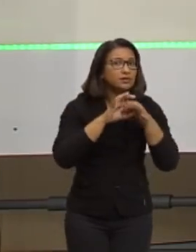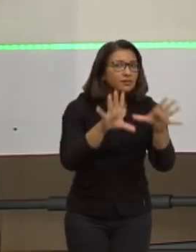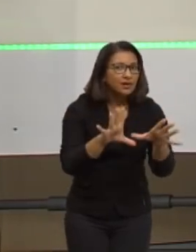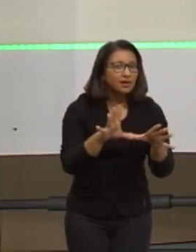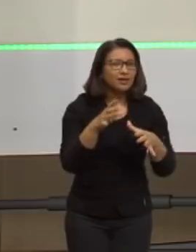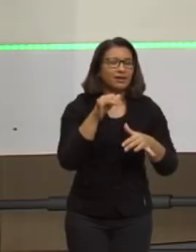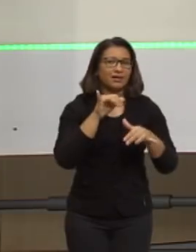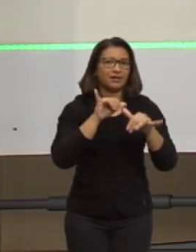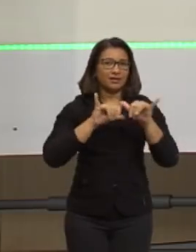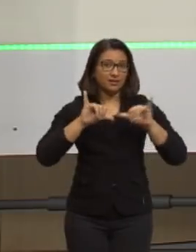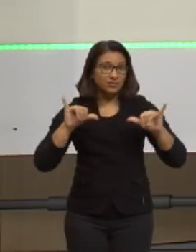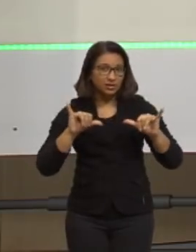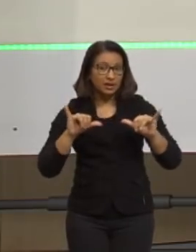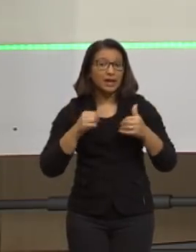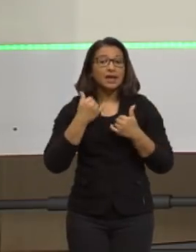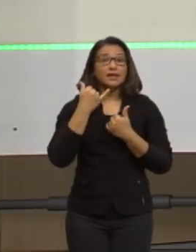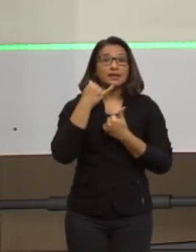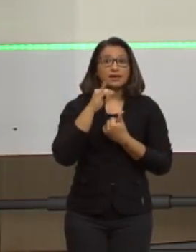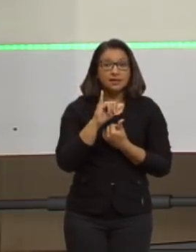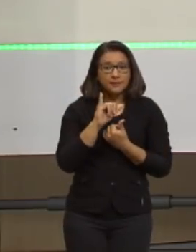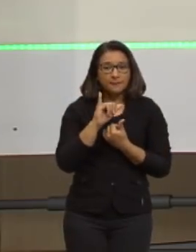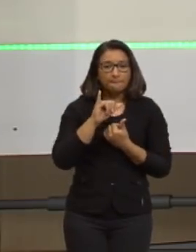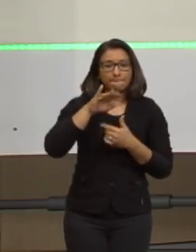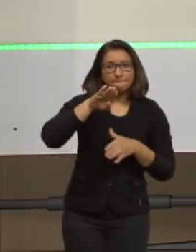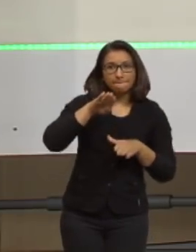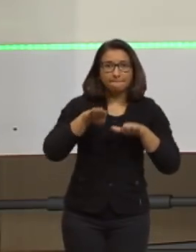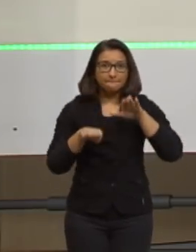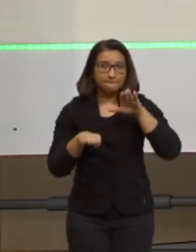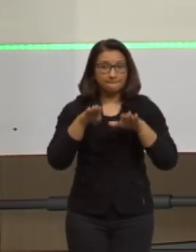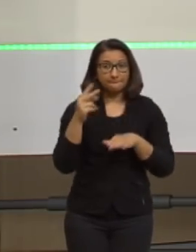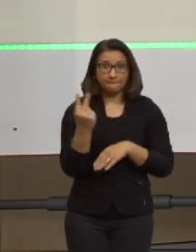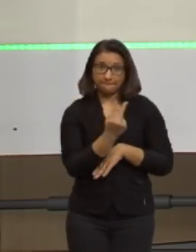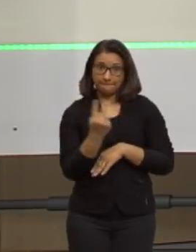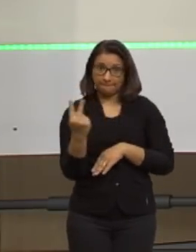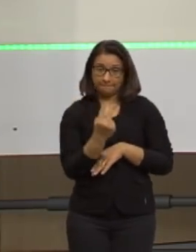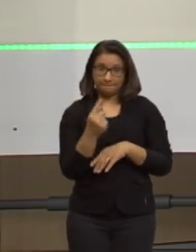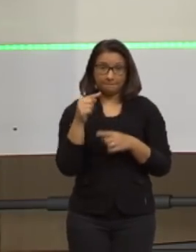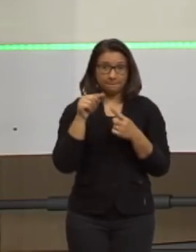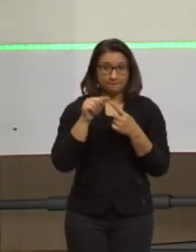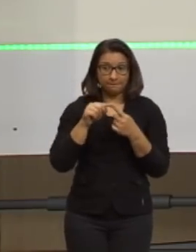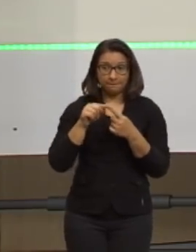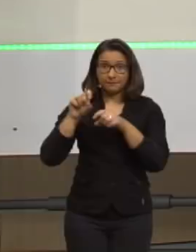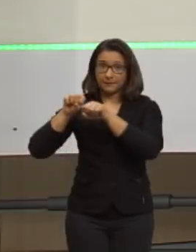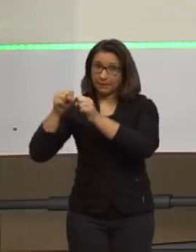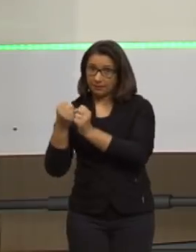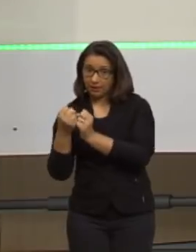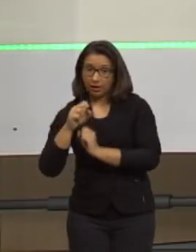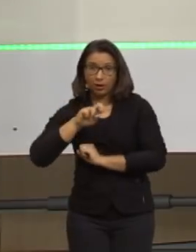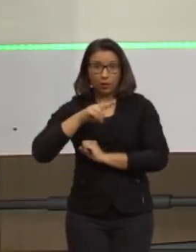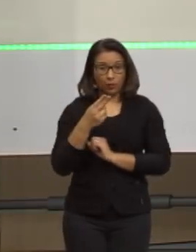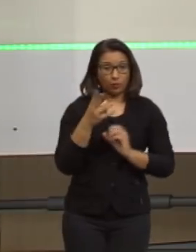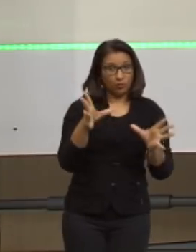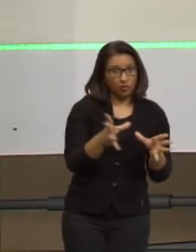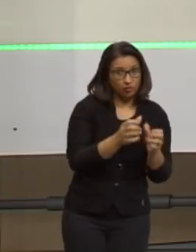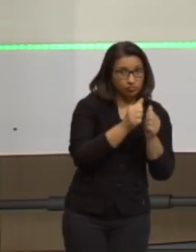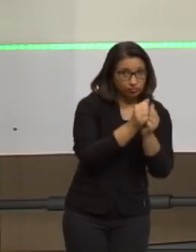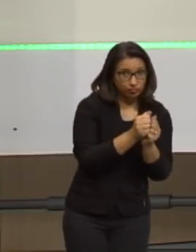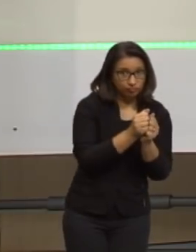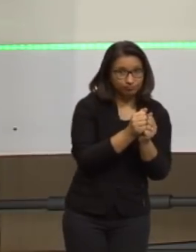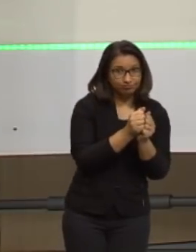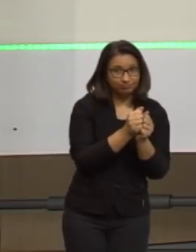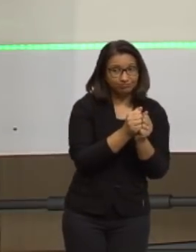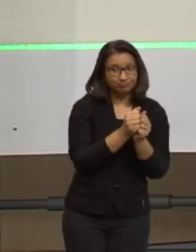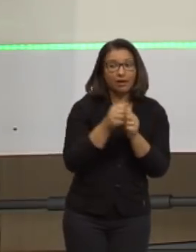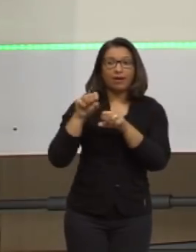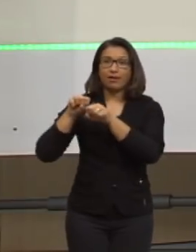energia se o balanço dessas duas dessas duas questões quebrar ou formar né quebra